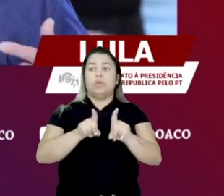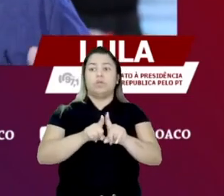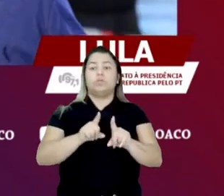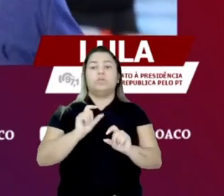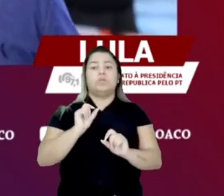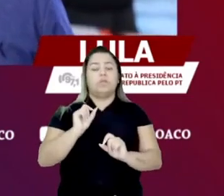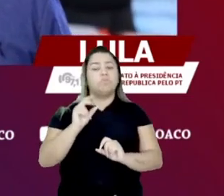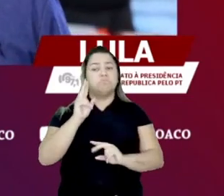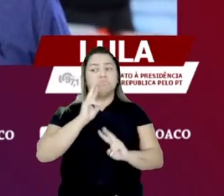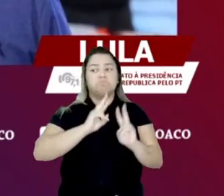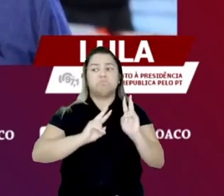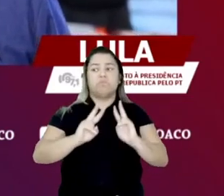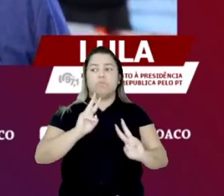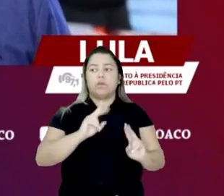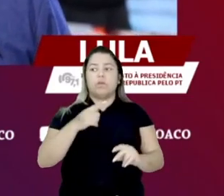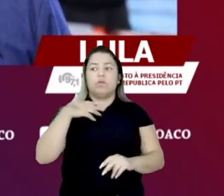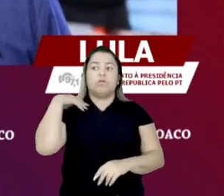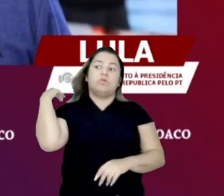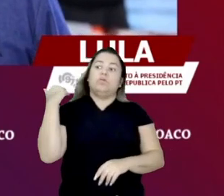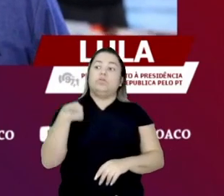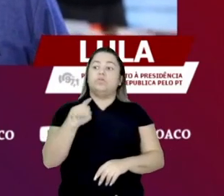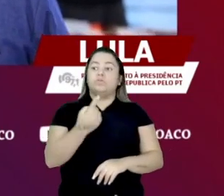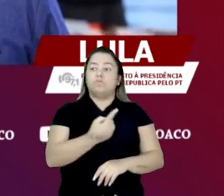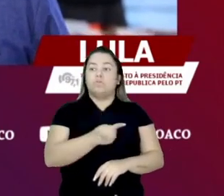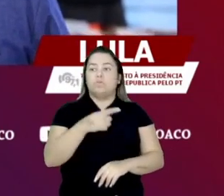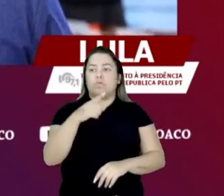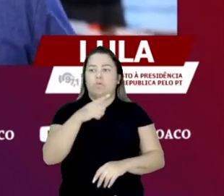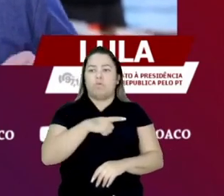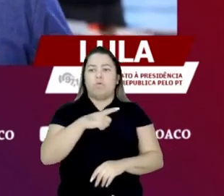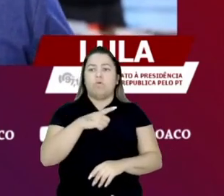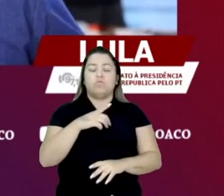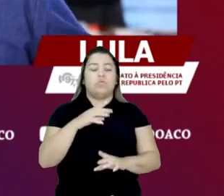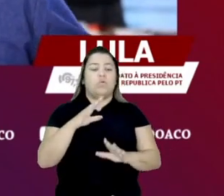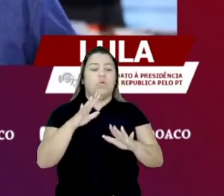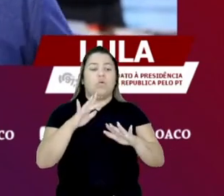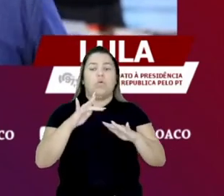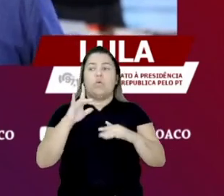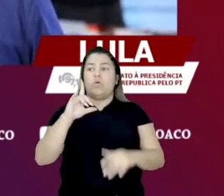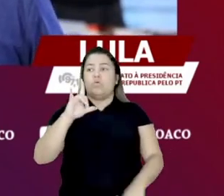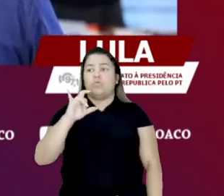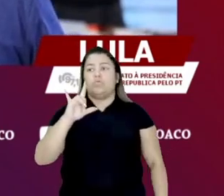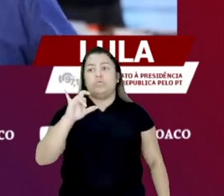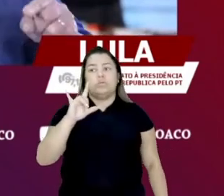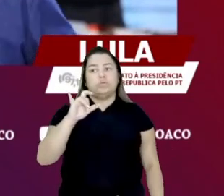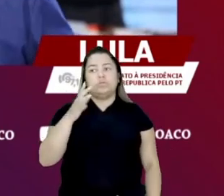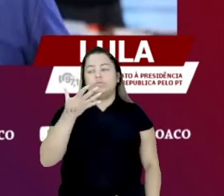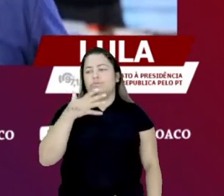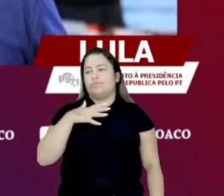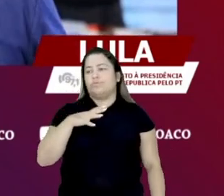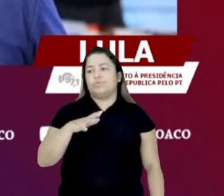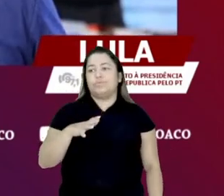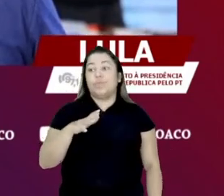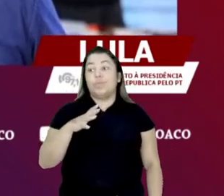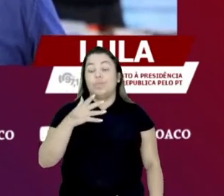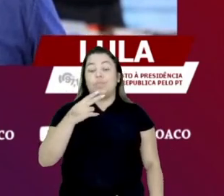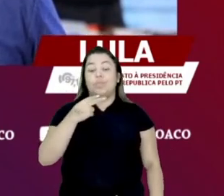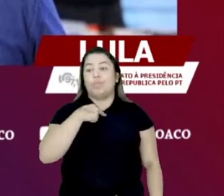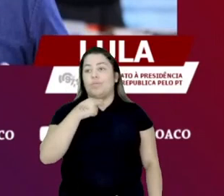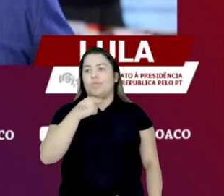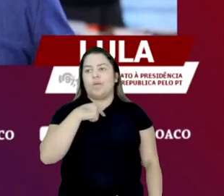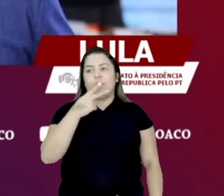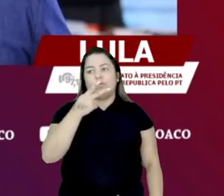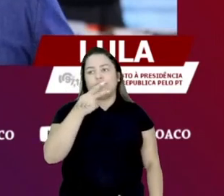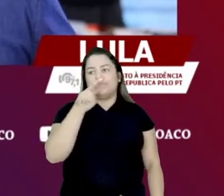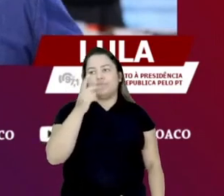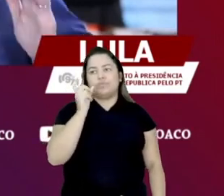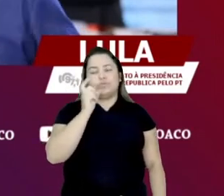mentira porque ele quer ganhar dinheiro. Não, senhor. Ele tem que levar em conta a cultura de cada país, tem que respeitar as leis do país e não